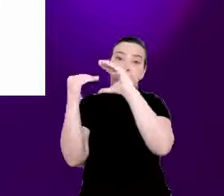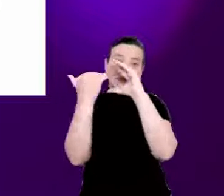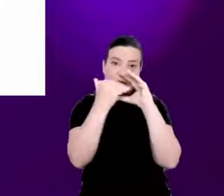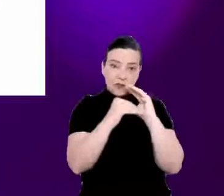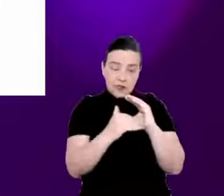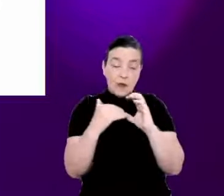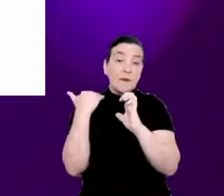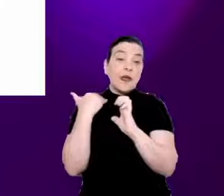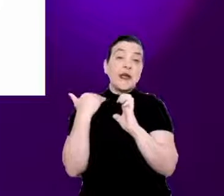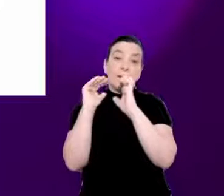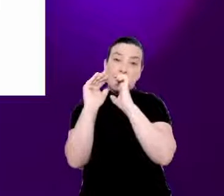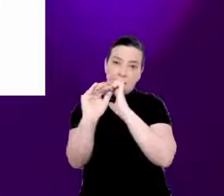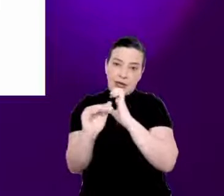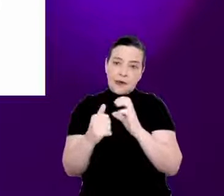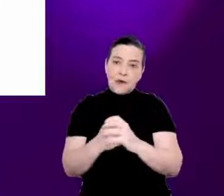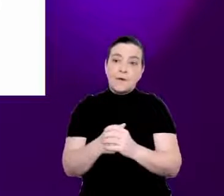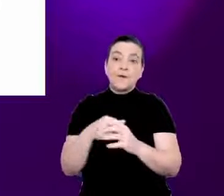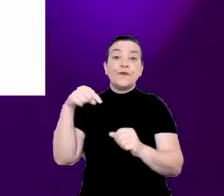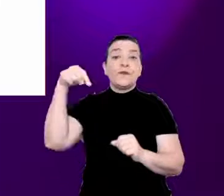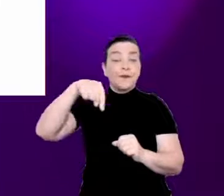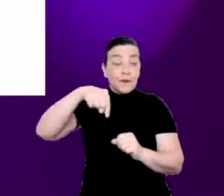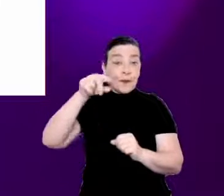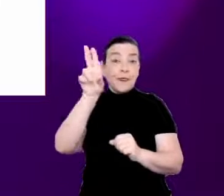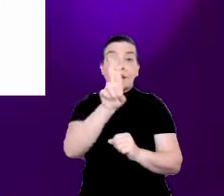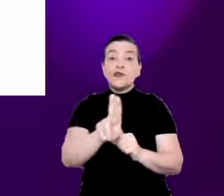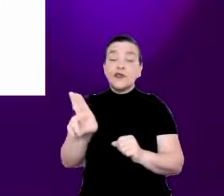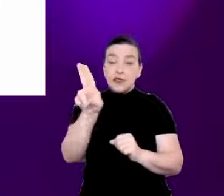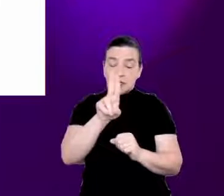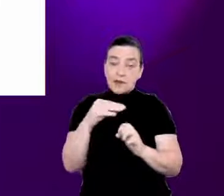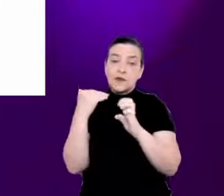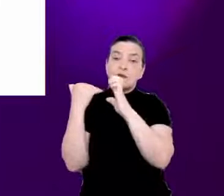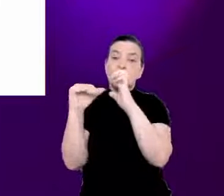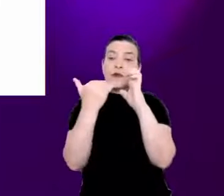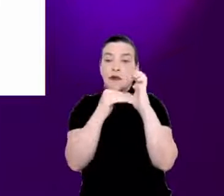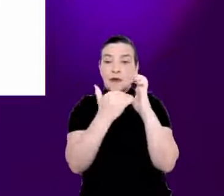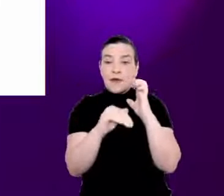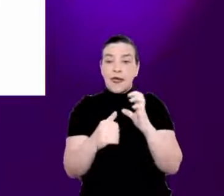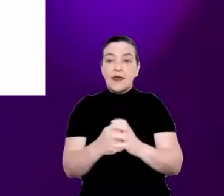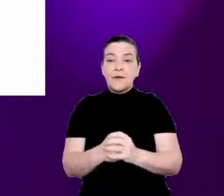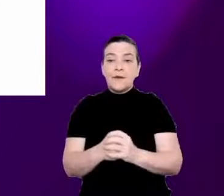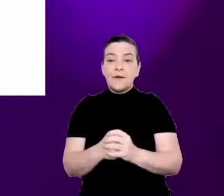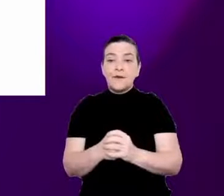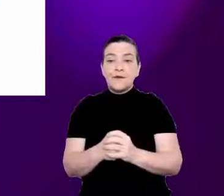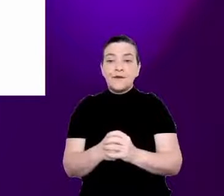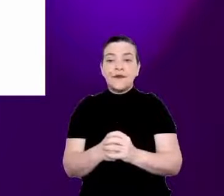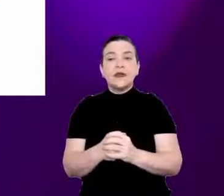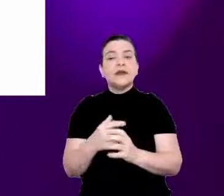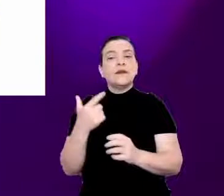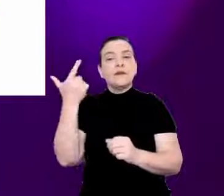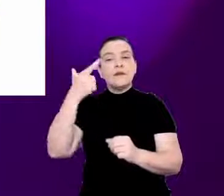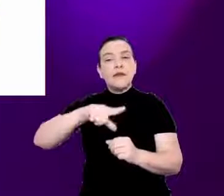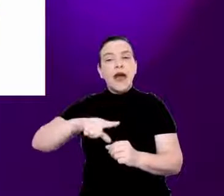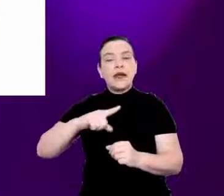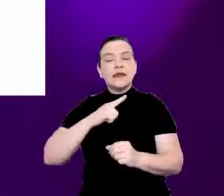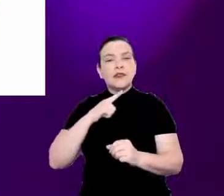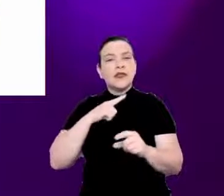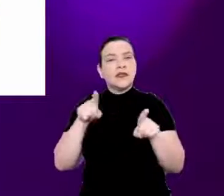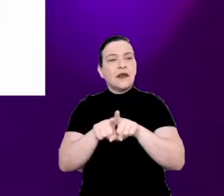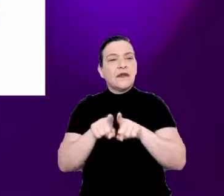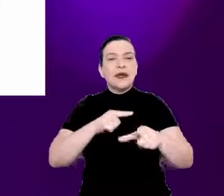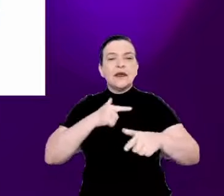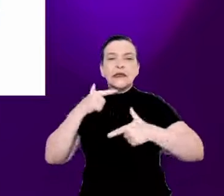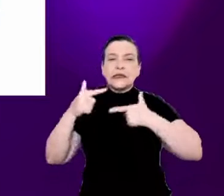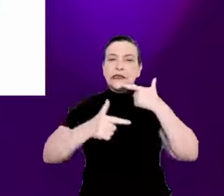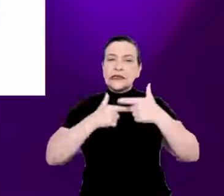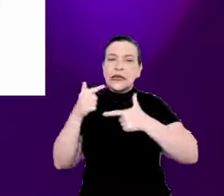e-mail, atualmente nós utilizamos por e-mail e temos ainda, todo um trabalho dentro